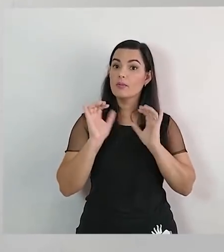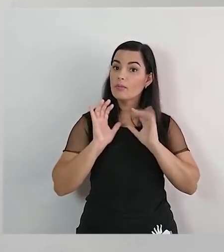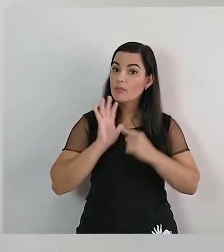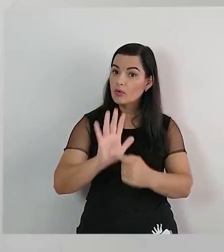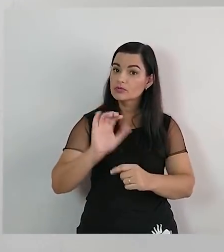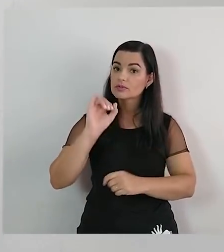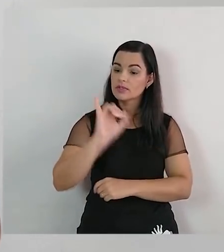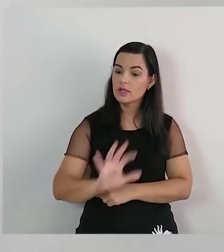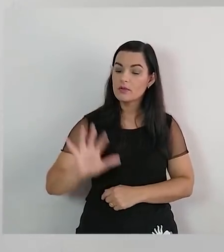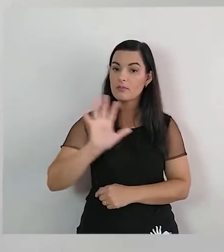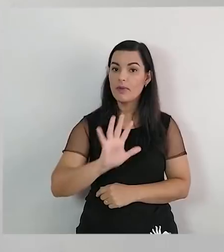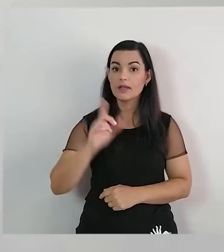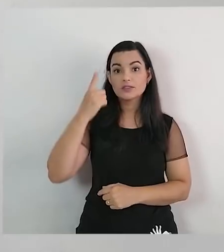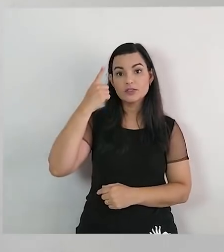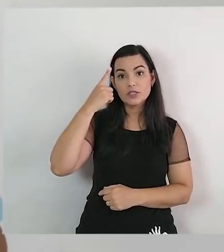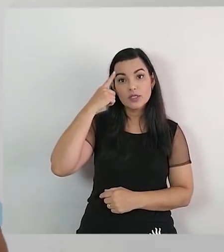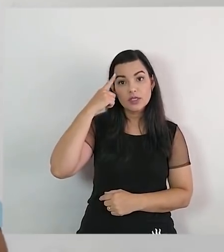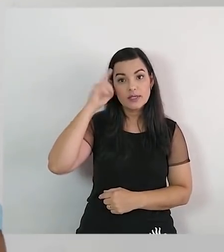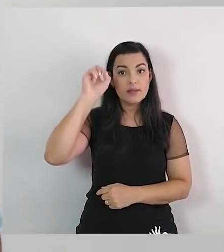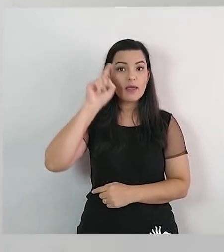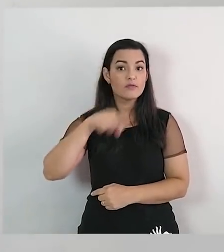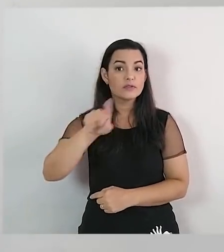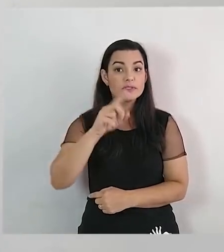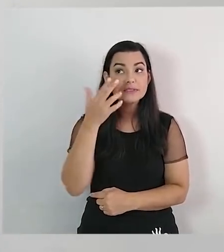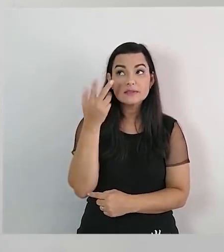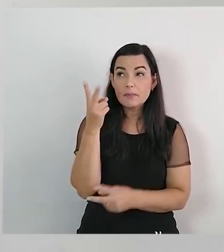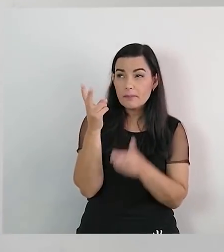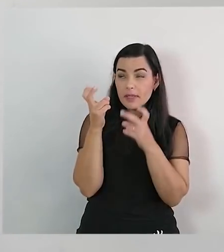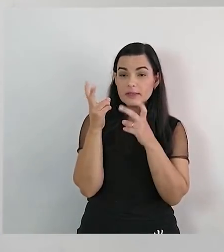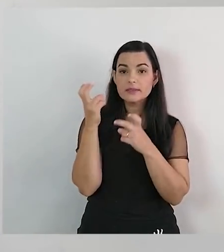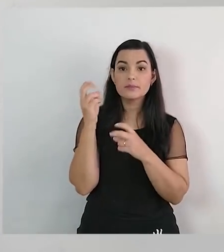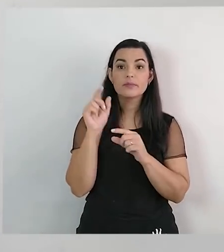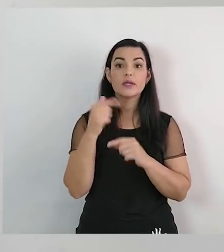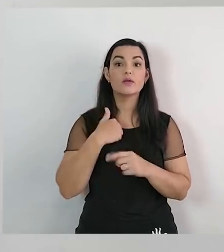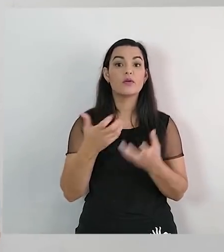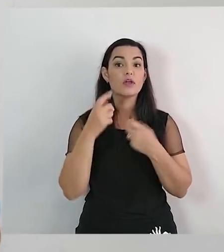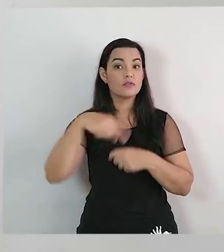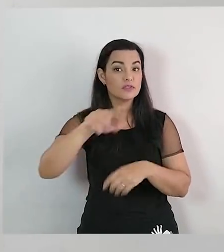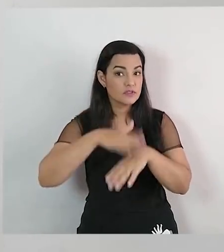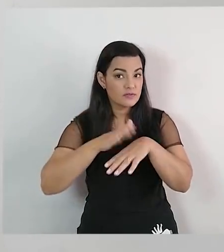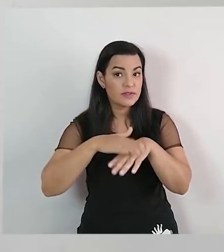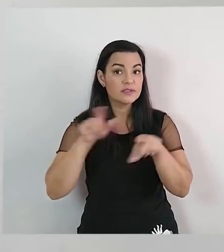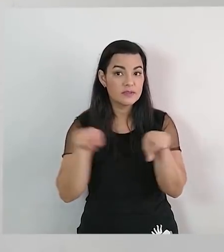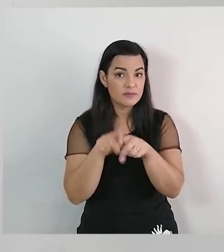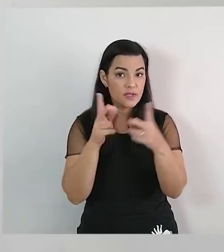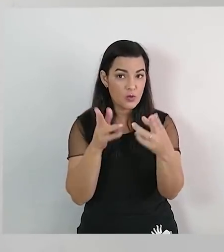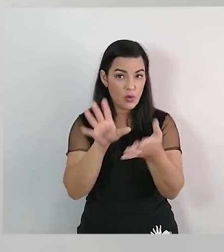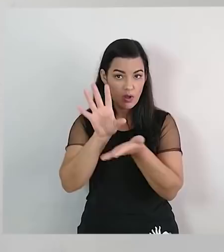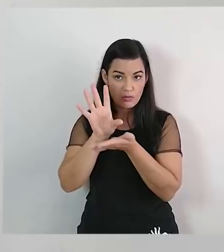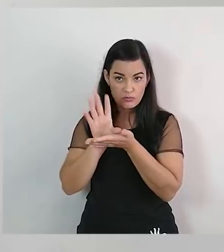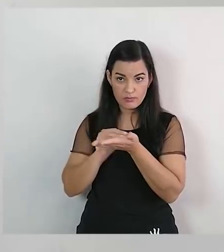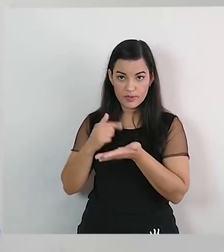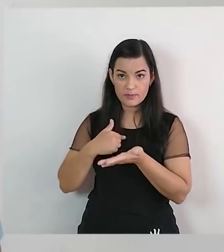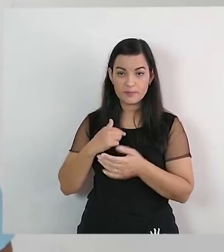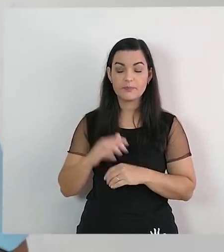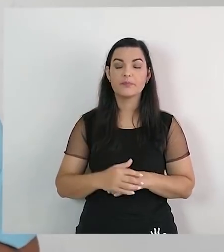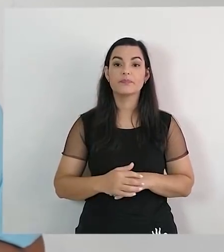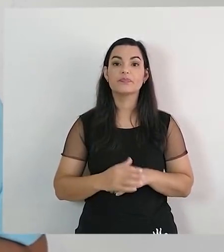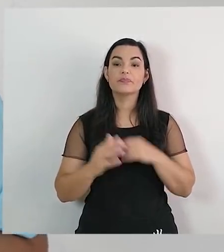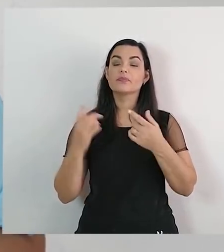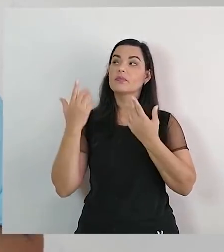façam, tá bom? Então, todos juntos prestando bastante atenção. A primeira proposta é que